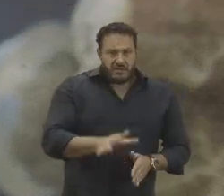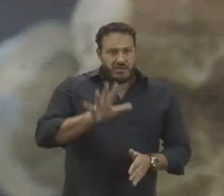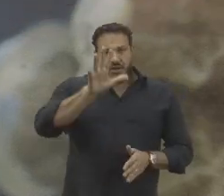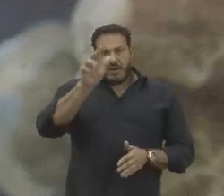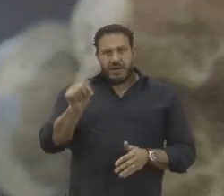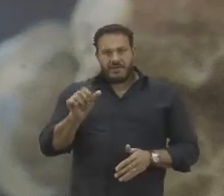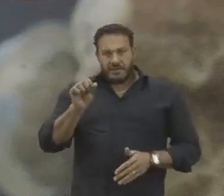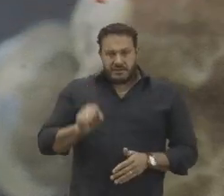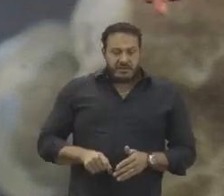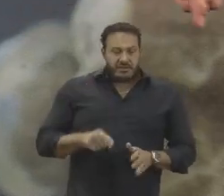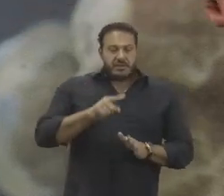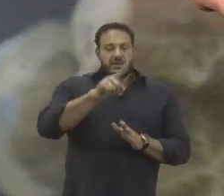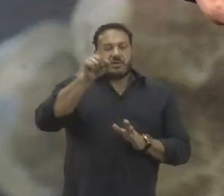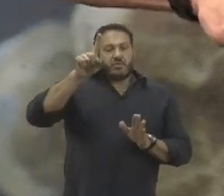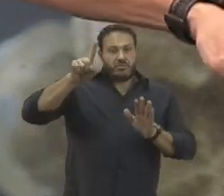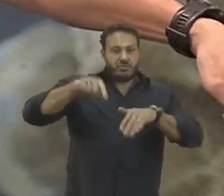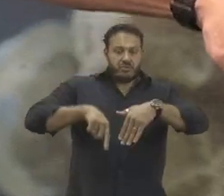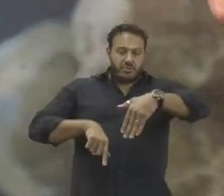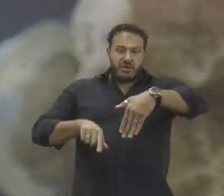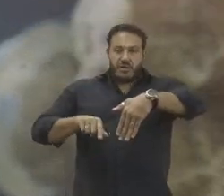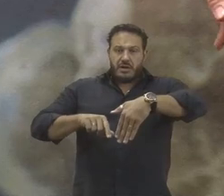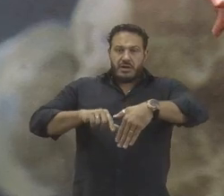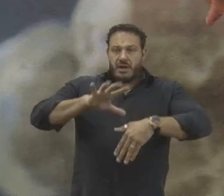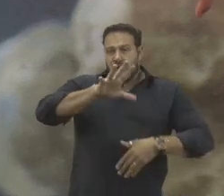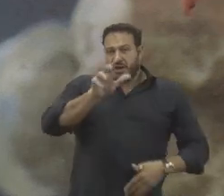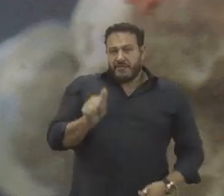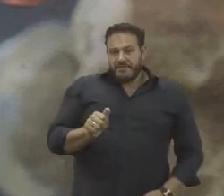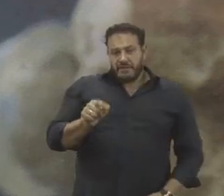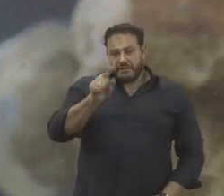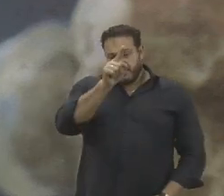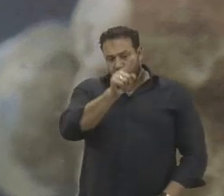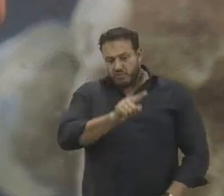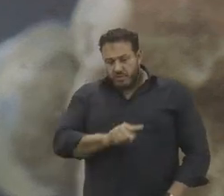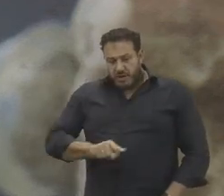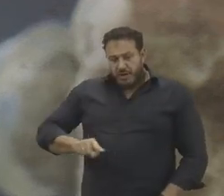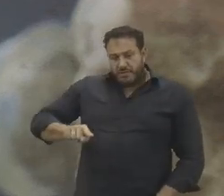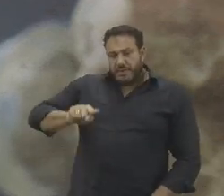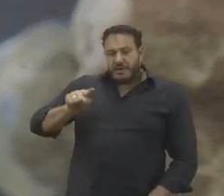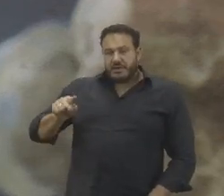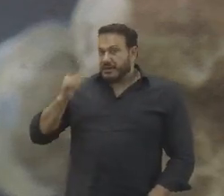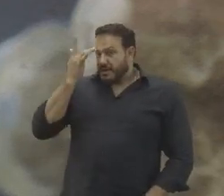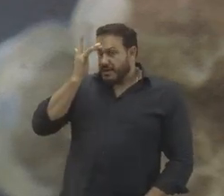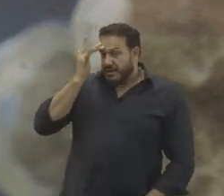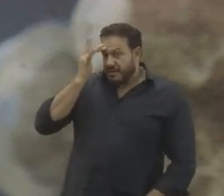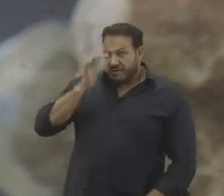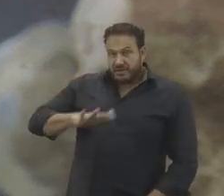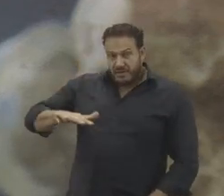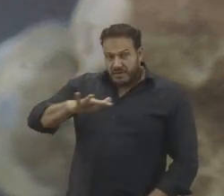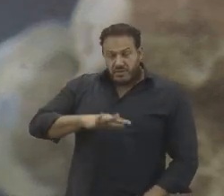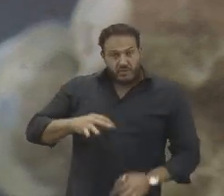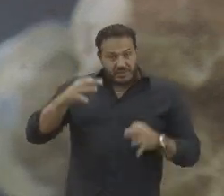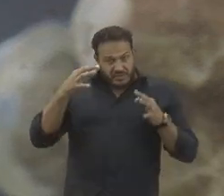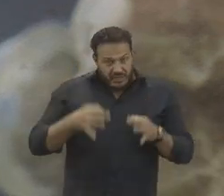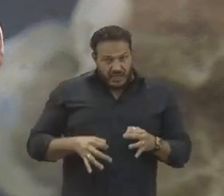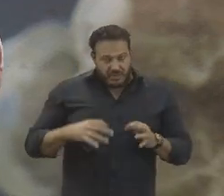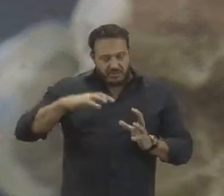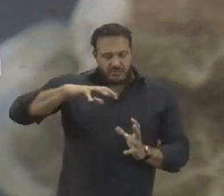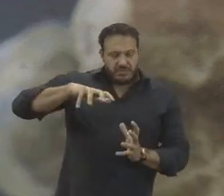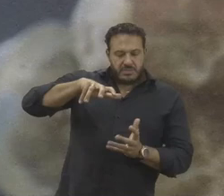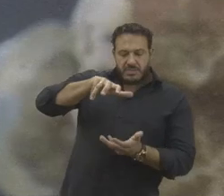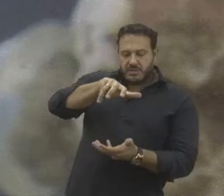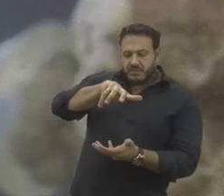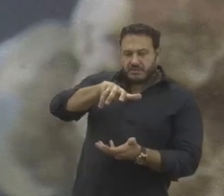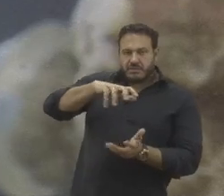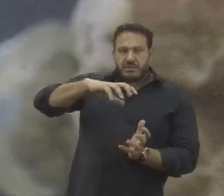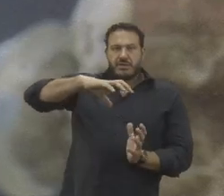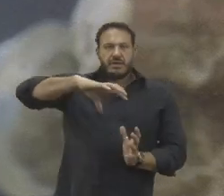contornar a África e ir até as índias o o lugar certo era que a terra estivesse do lado esquerdo do